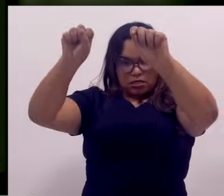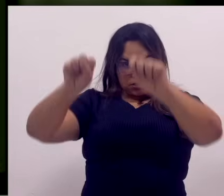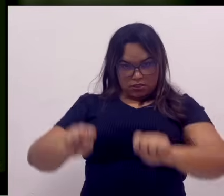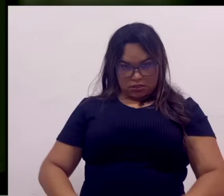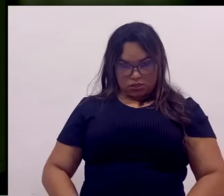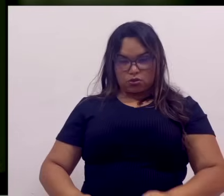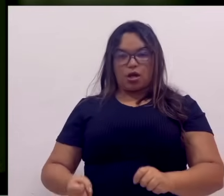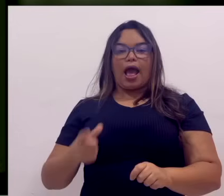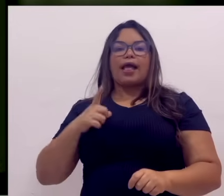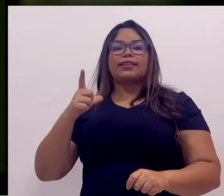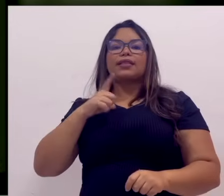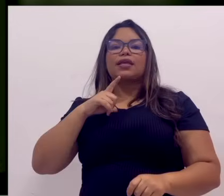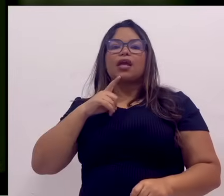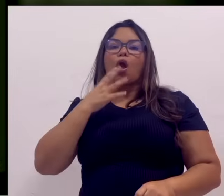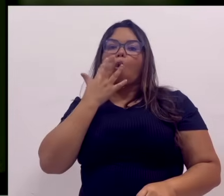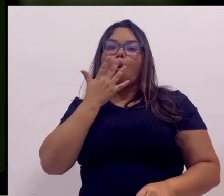carmesim,